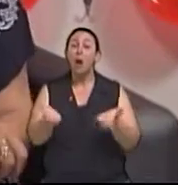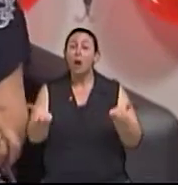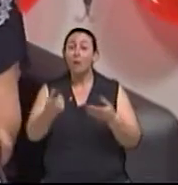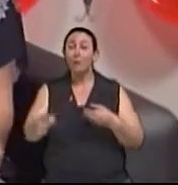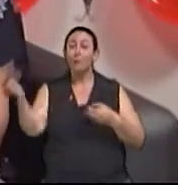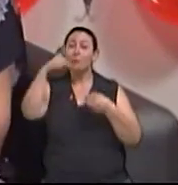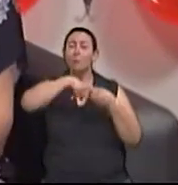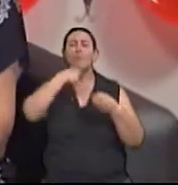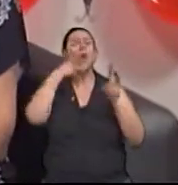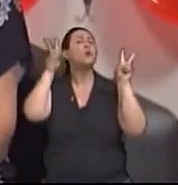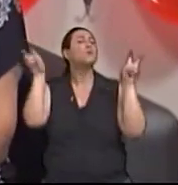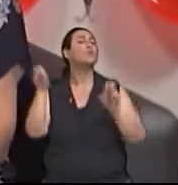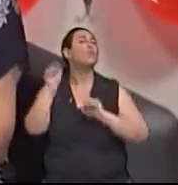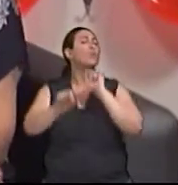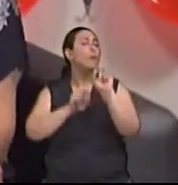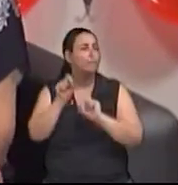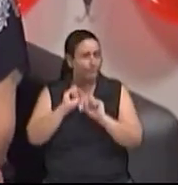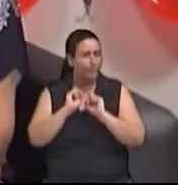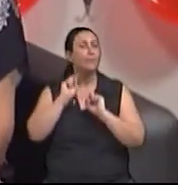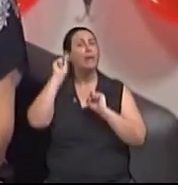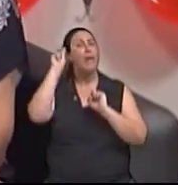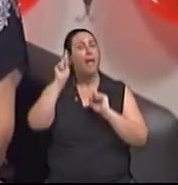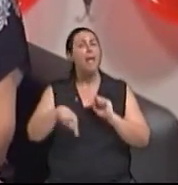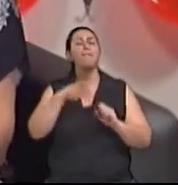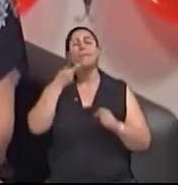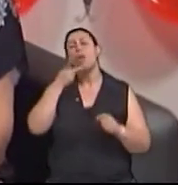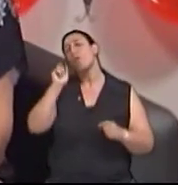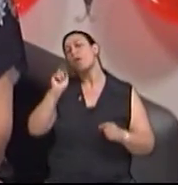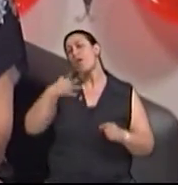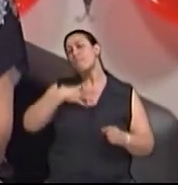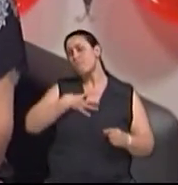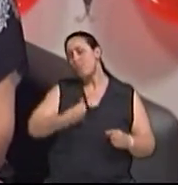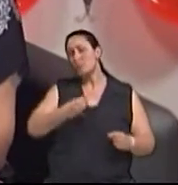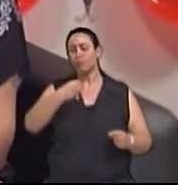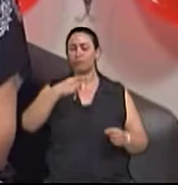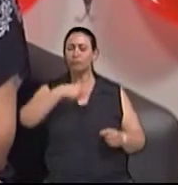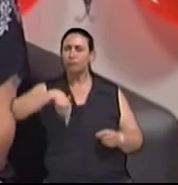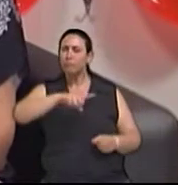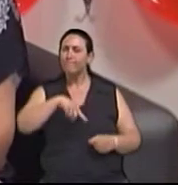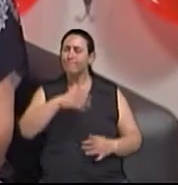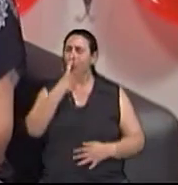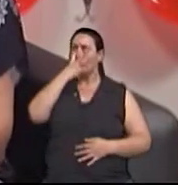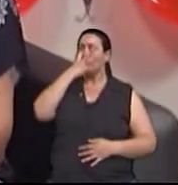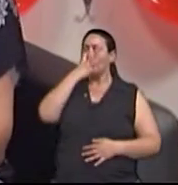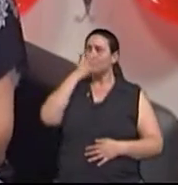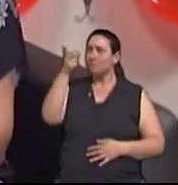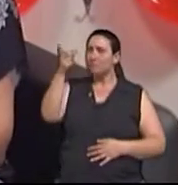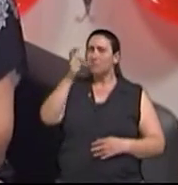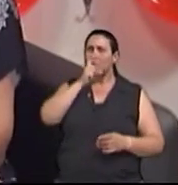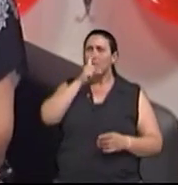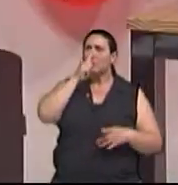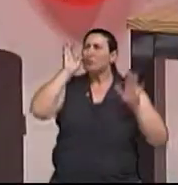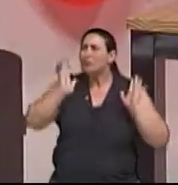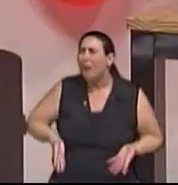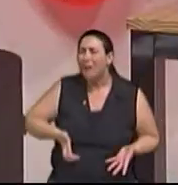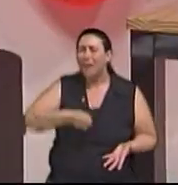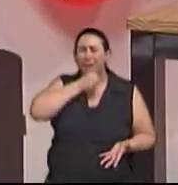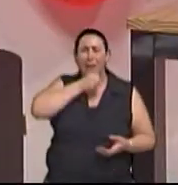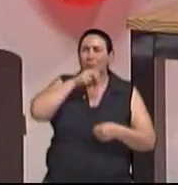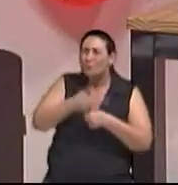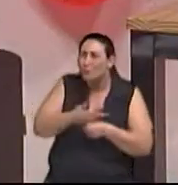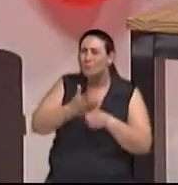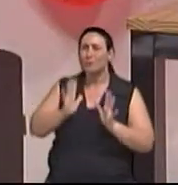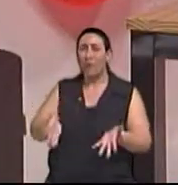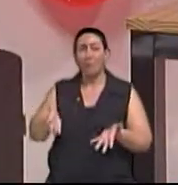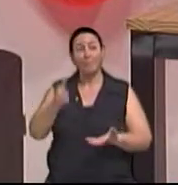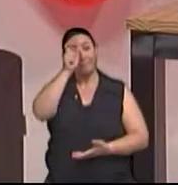nós aqui vamos continuar a nossa conversa sobre a reação dos filhos a velice dos pais com a psicóloga Cleide Maria